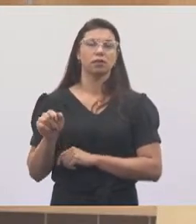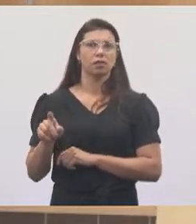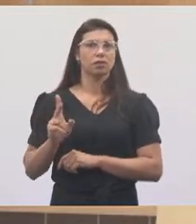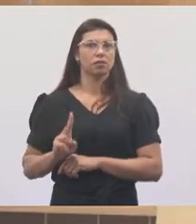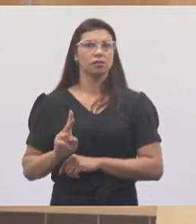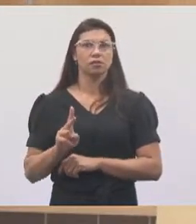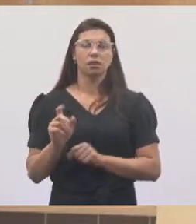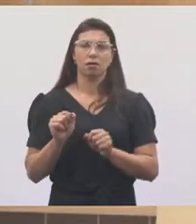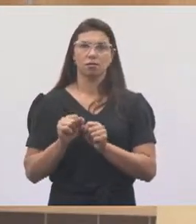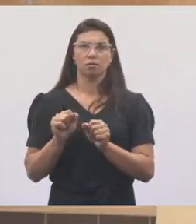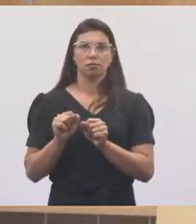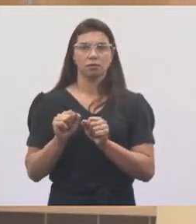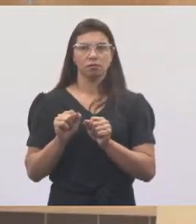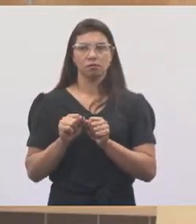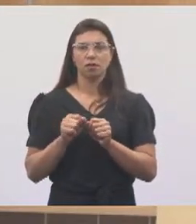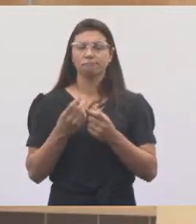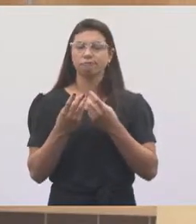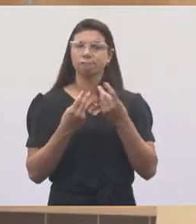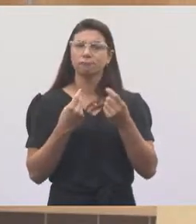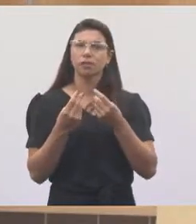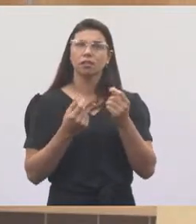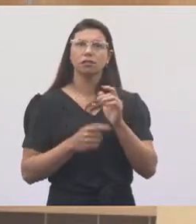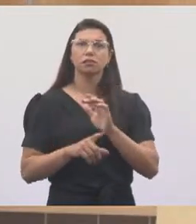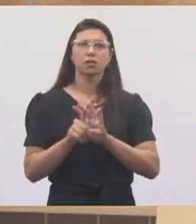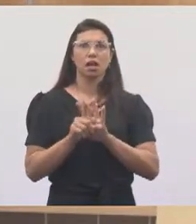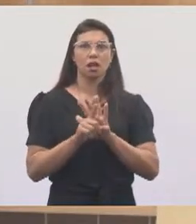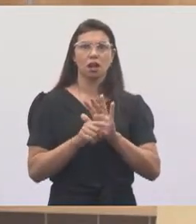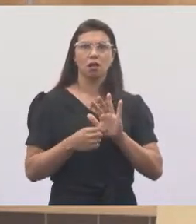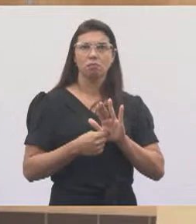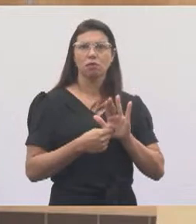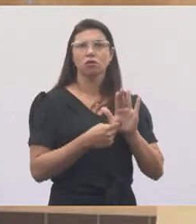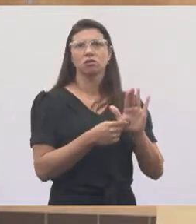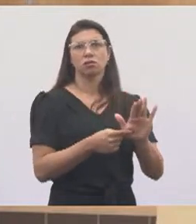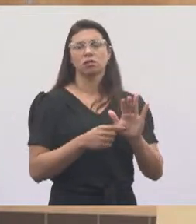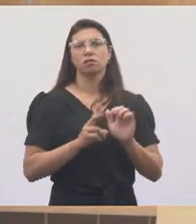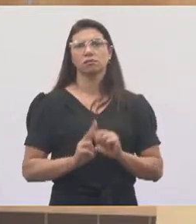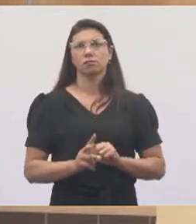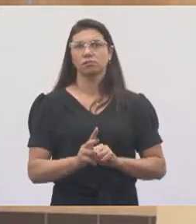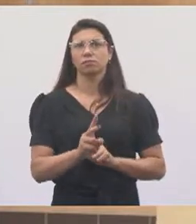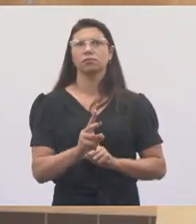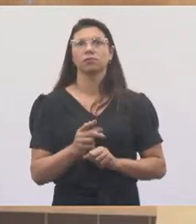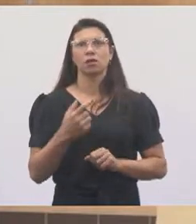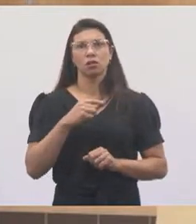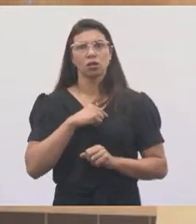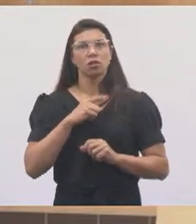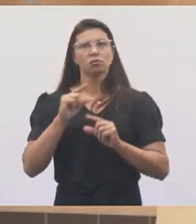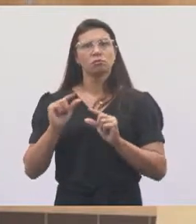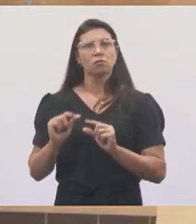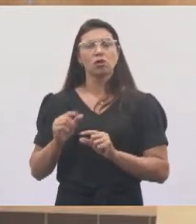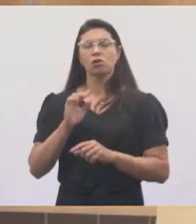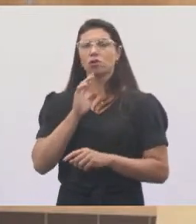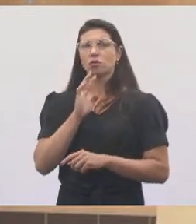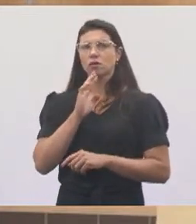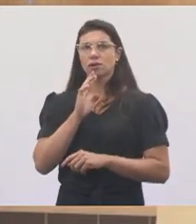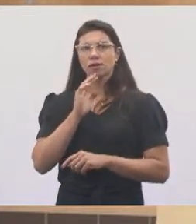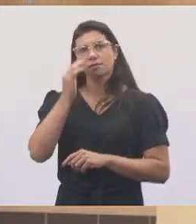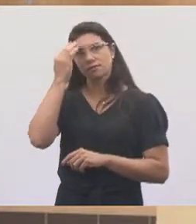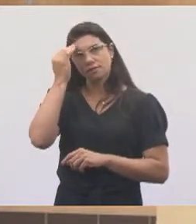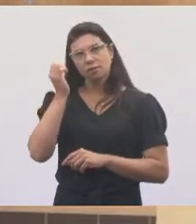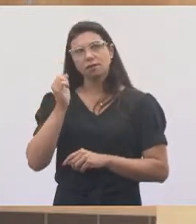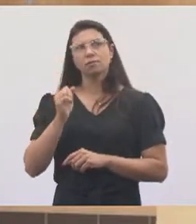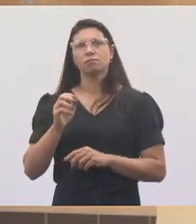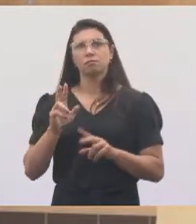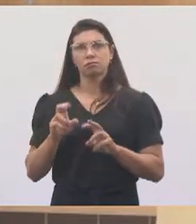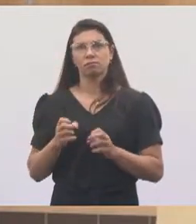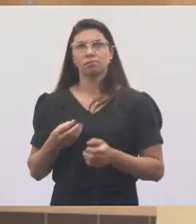fez, que foi a transparência da lei e a honestidade, né, que o pouco que a gente teve ali.